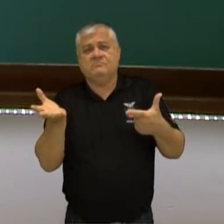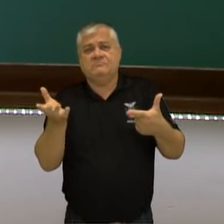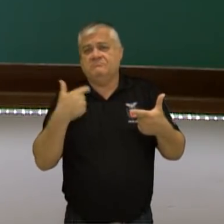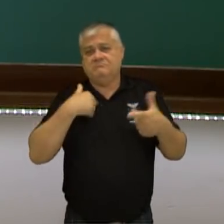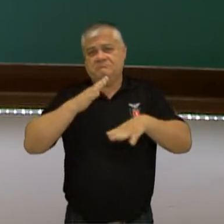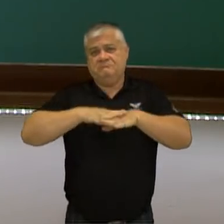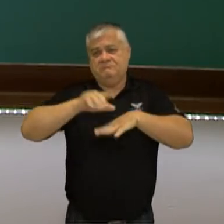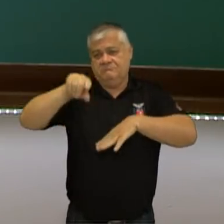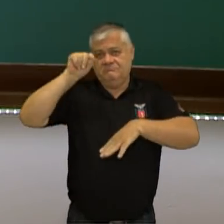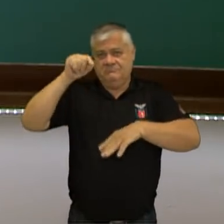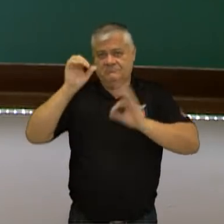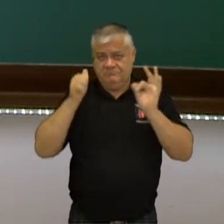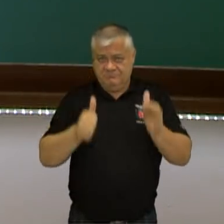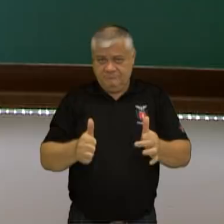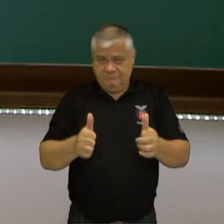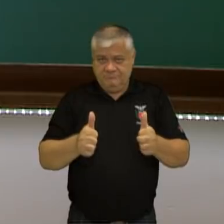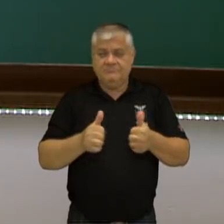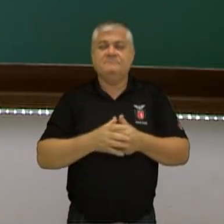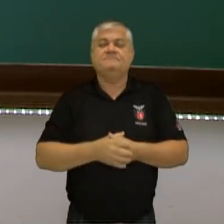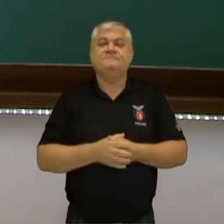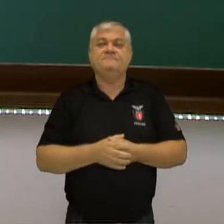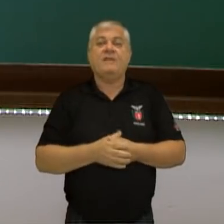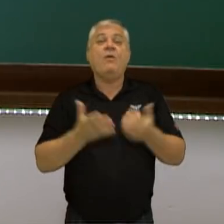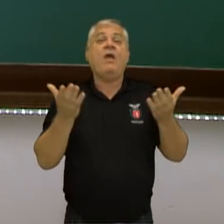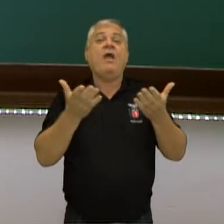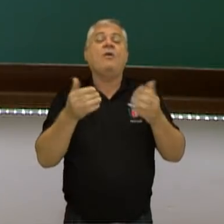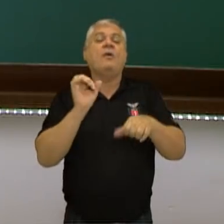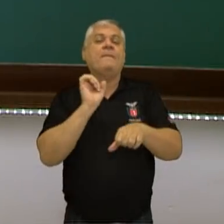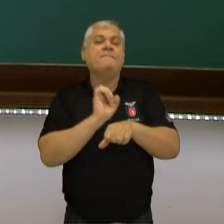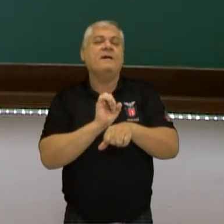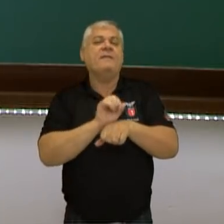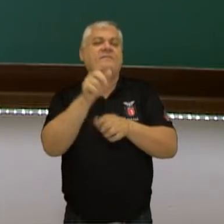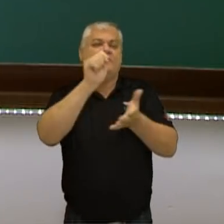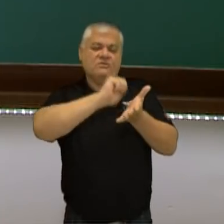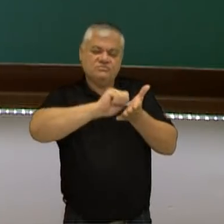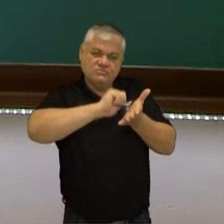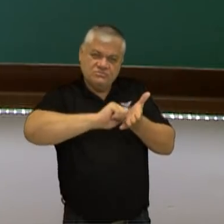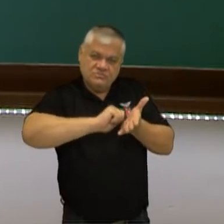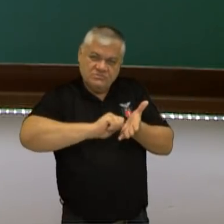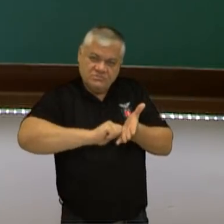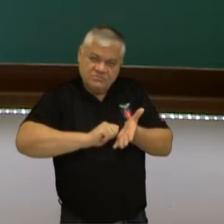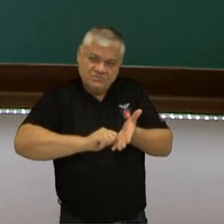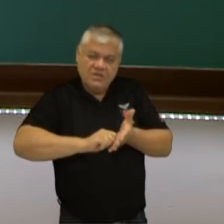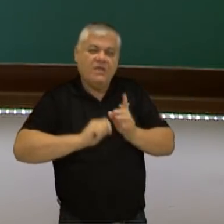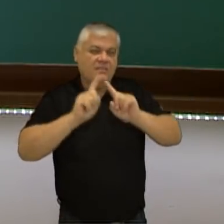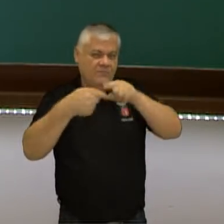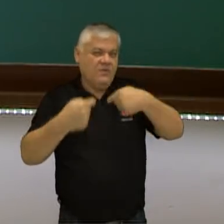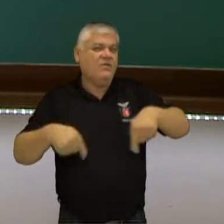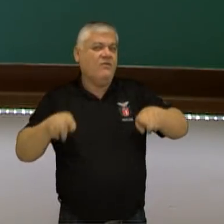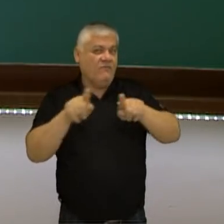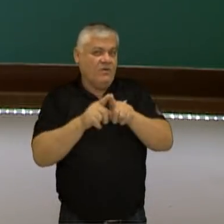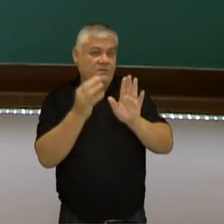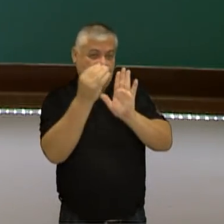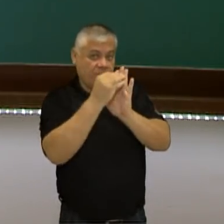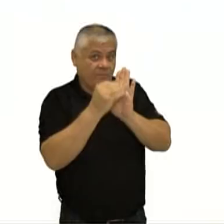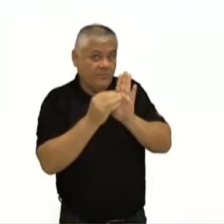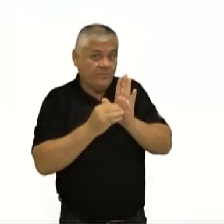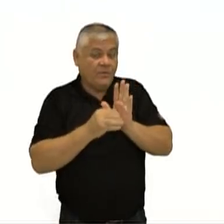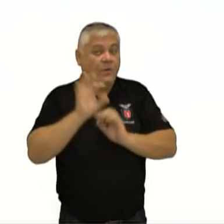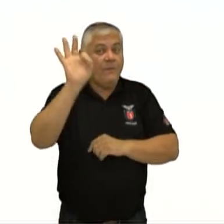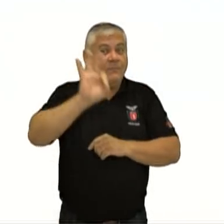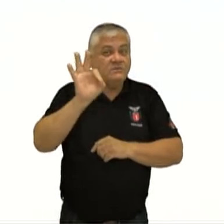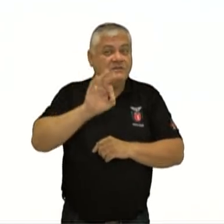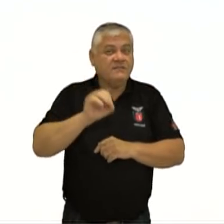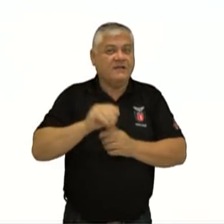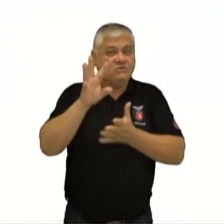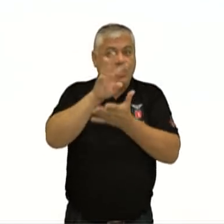Então, bem tranquilo. Então agora, a gente faz uma paradinha para você anotar bem rapidinho no seu caderno e a gente já volta. Coloca aí no título, porcentagem, e anota o